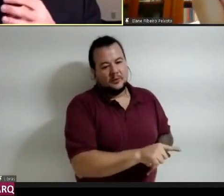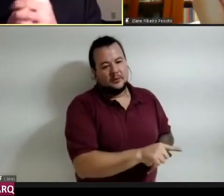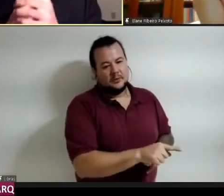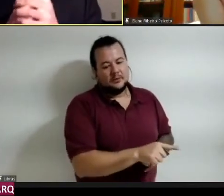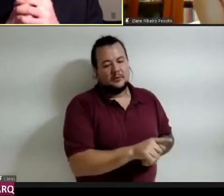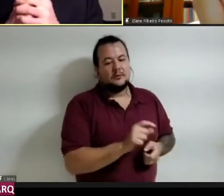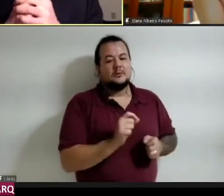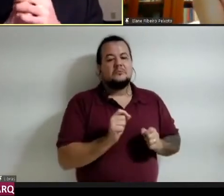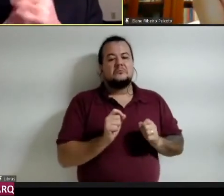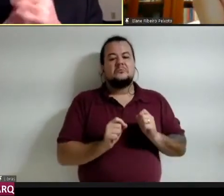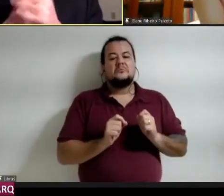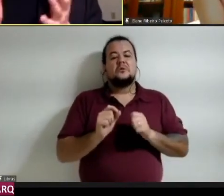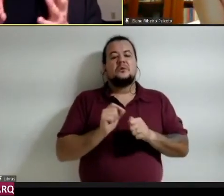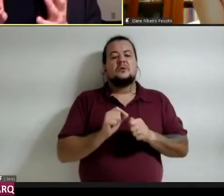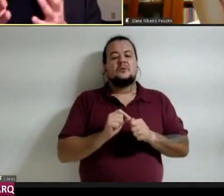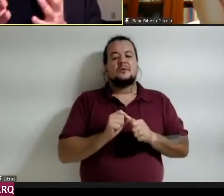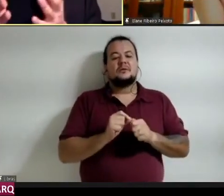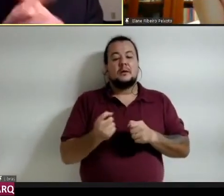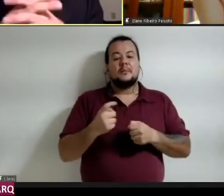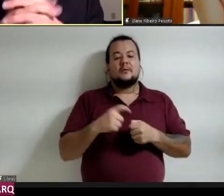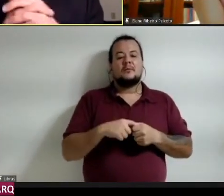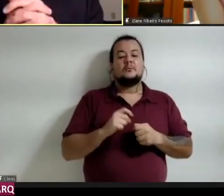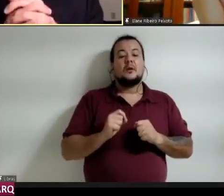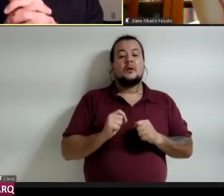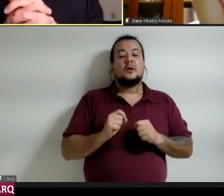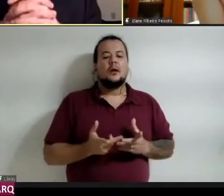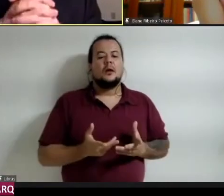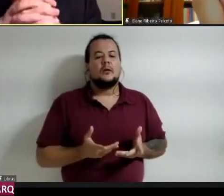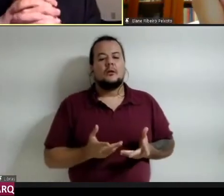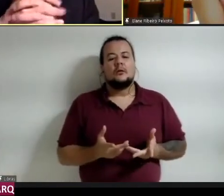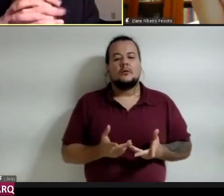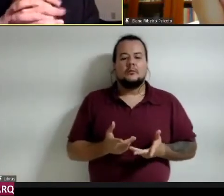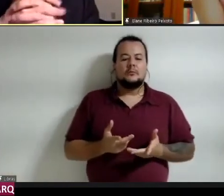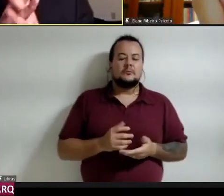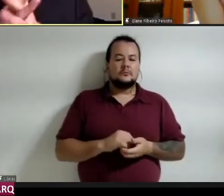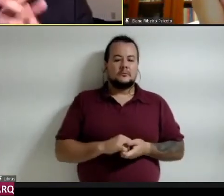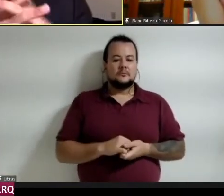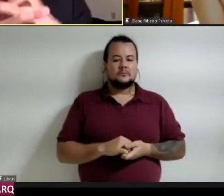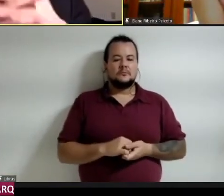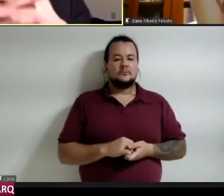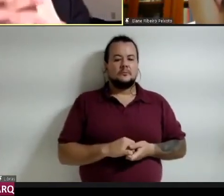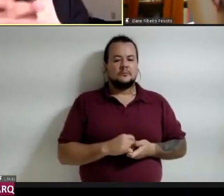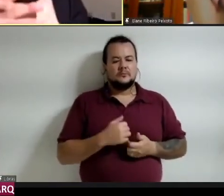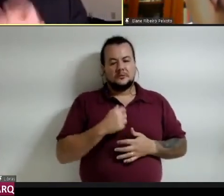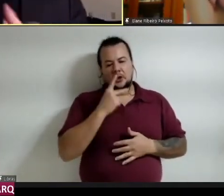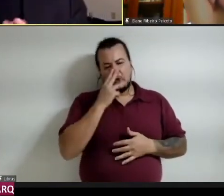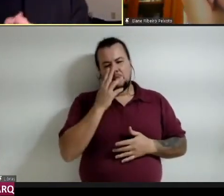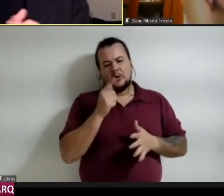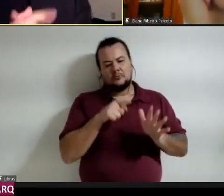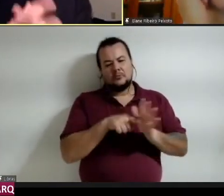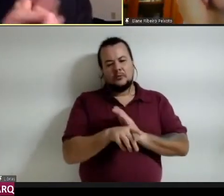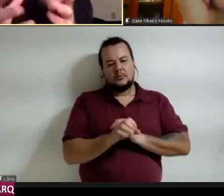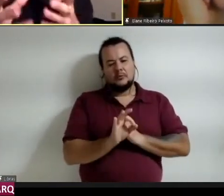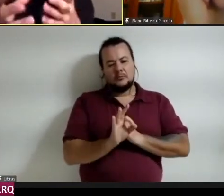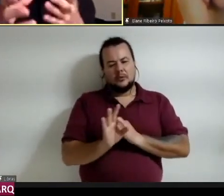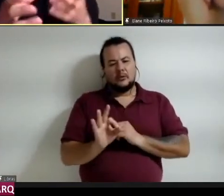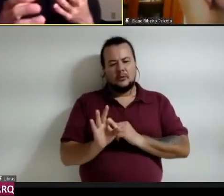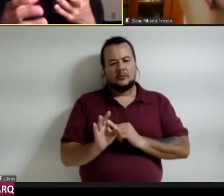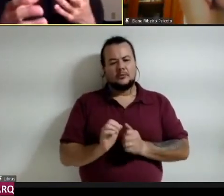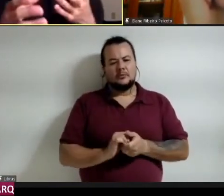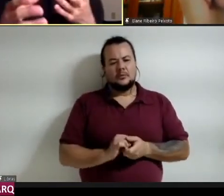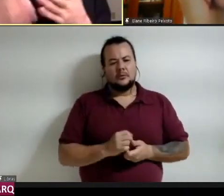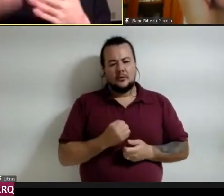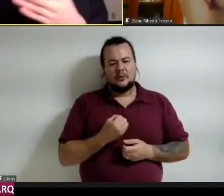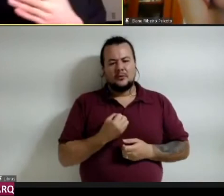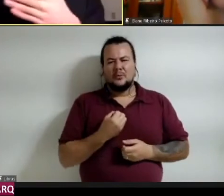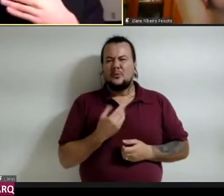esses sistemas? Ou seja, eu acho que eu acho que a pergunta cai super bem. O que é